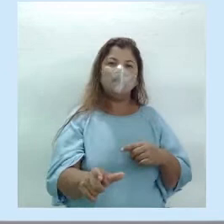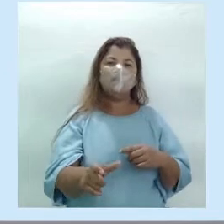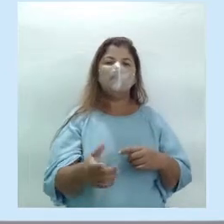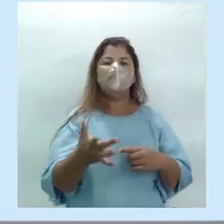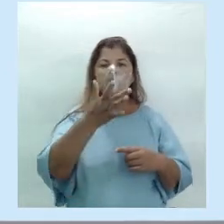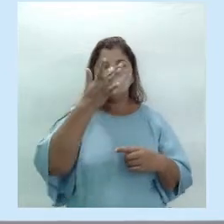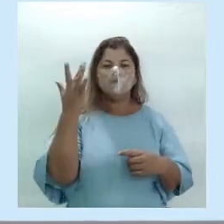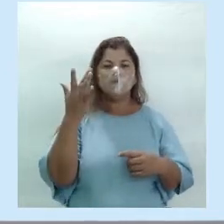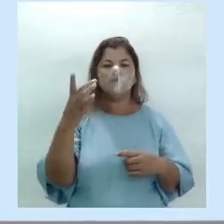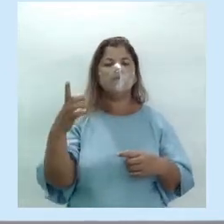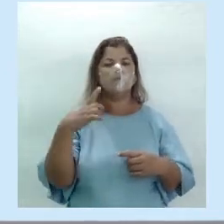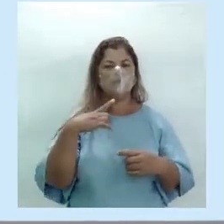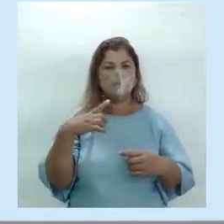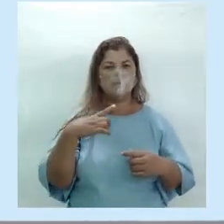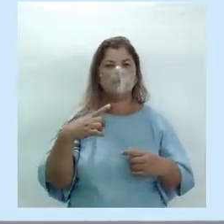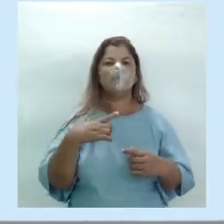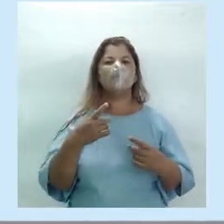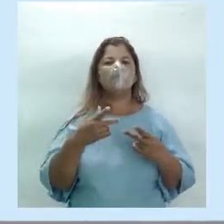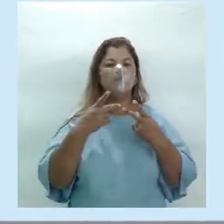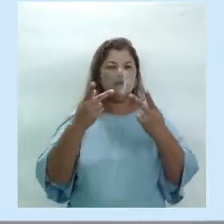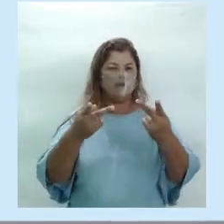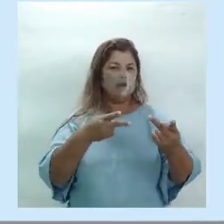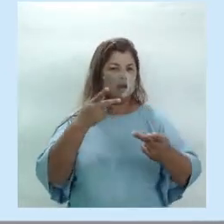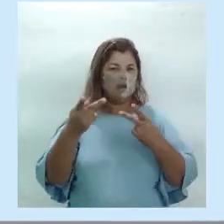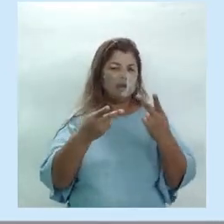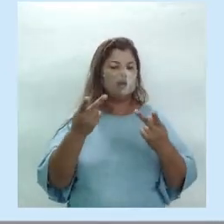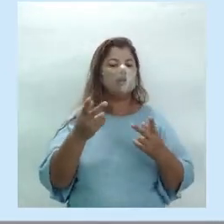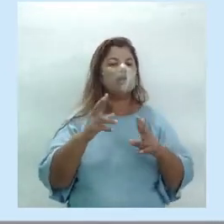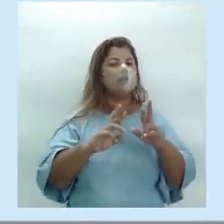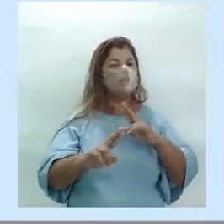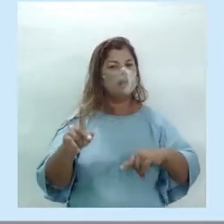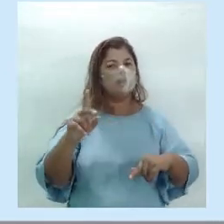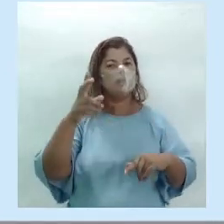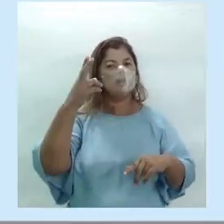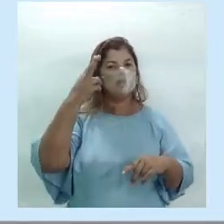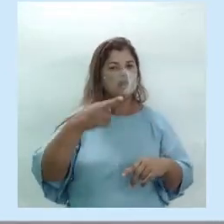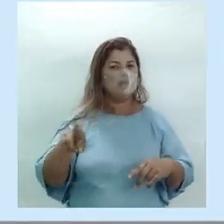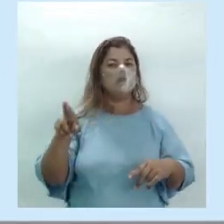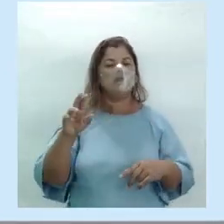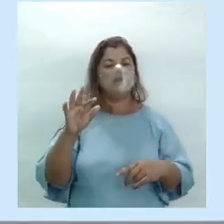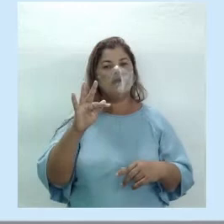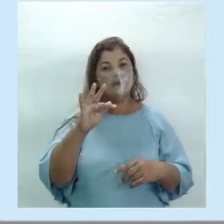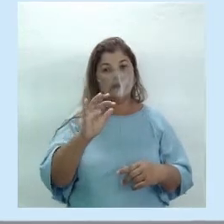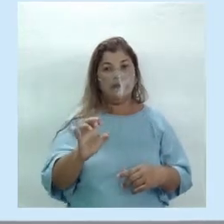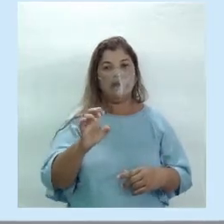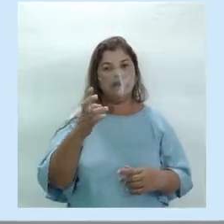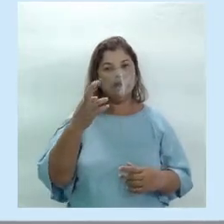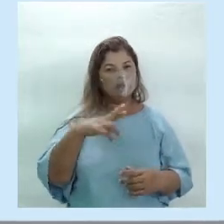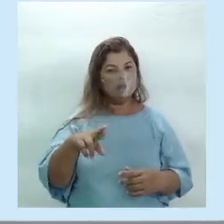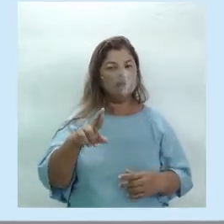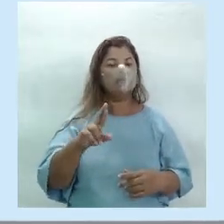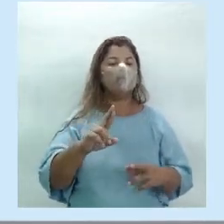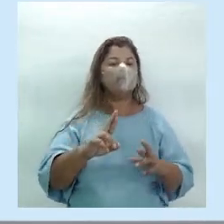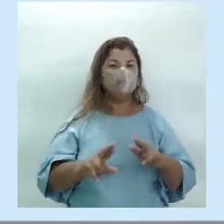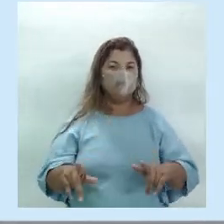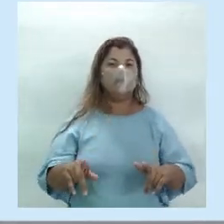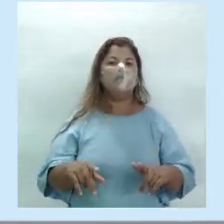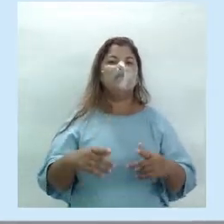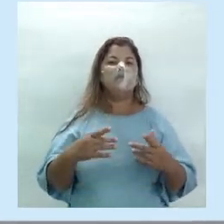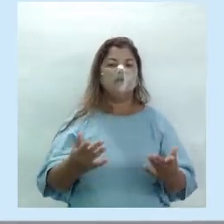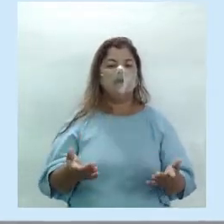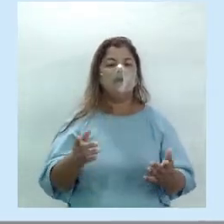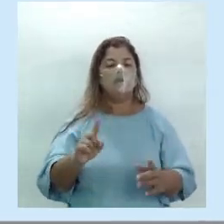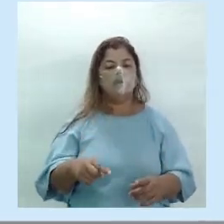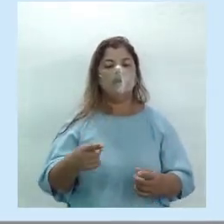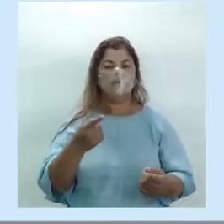outro, respeitar aquele que professa, que pensa diferente de mim, que tem uma fé diferente da